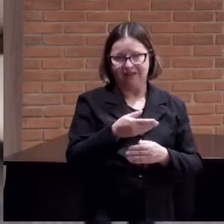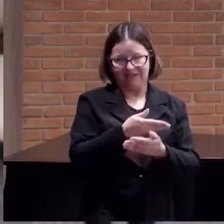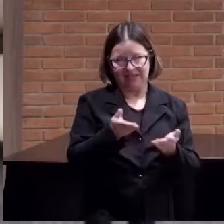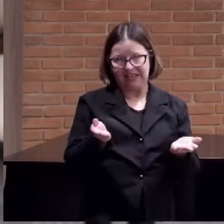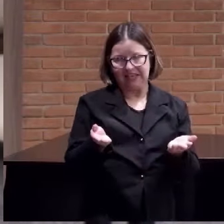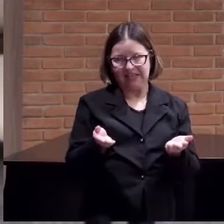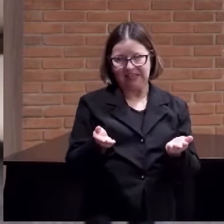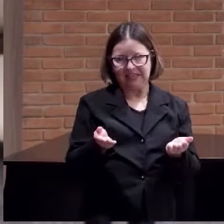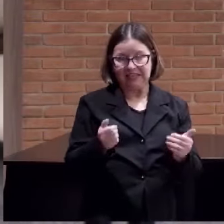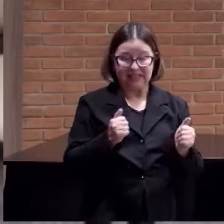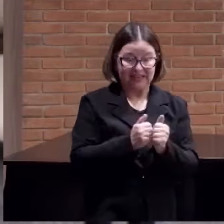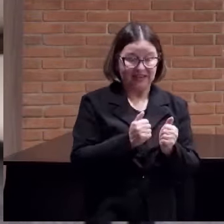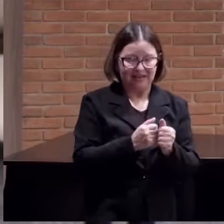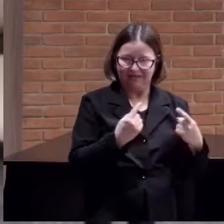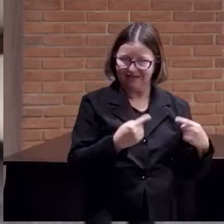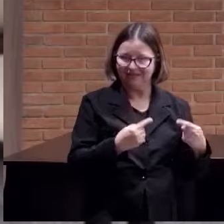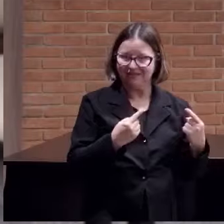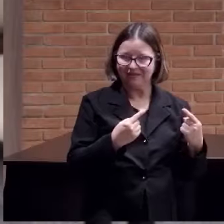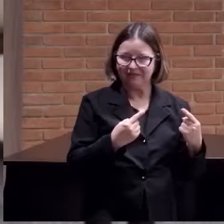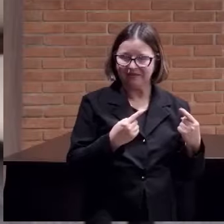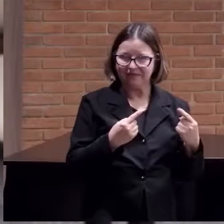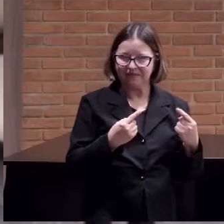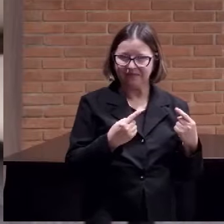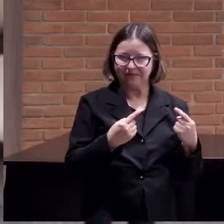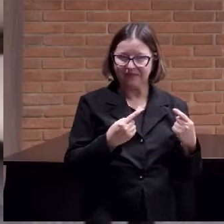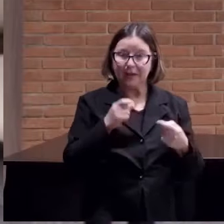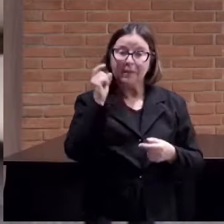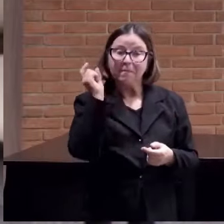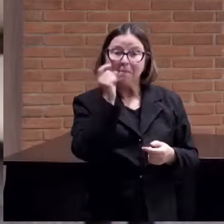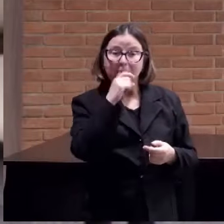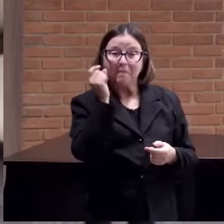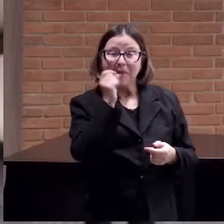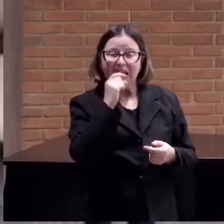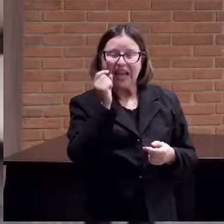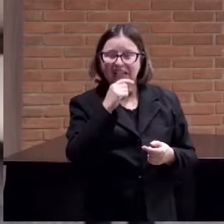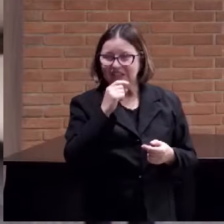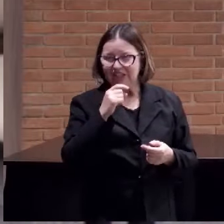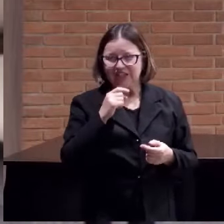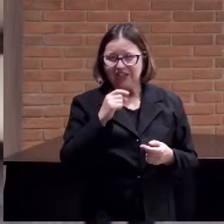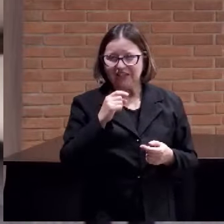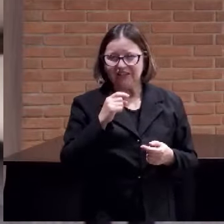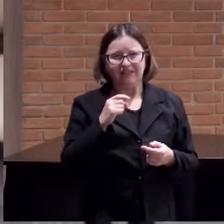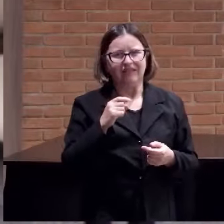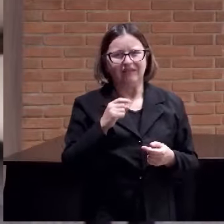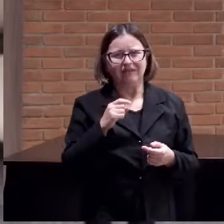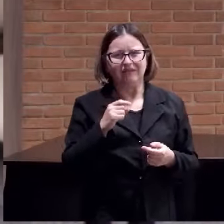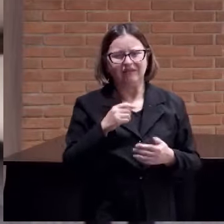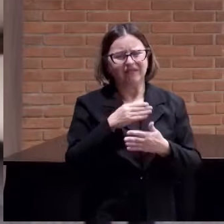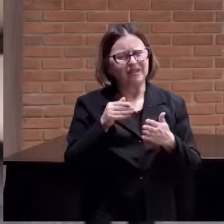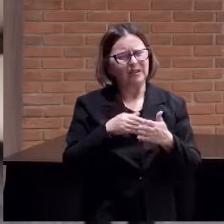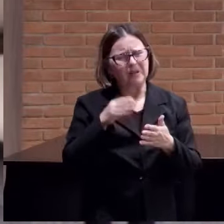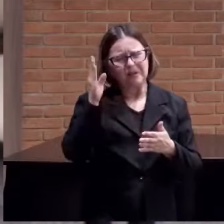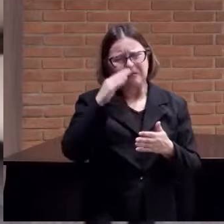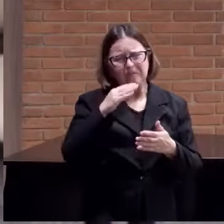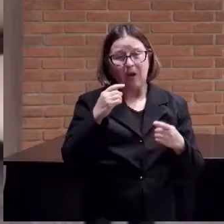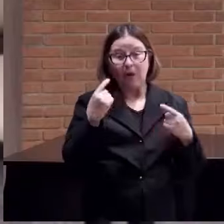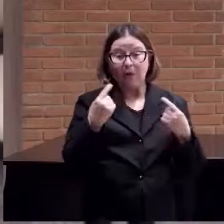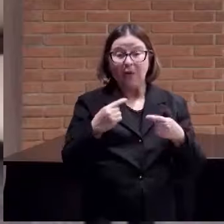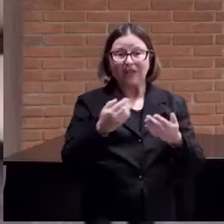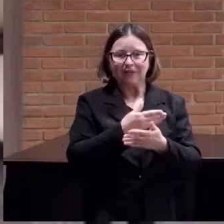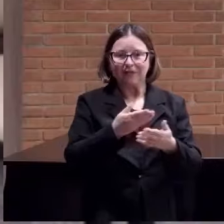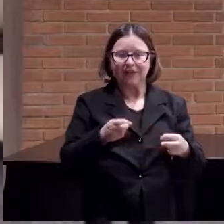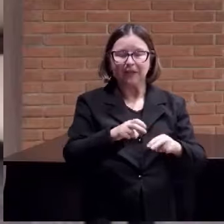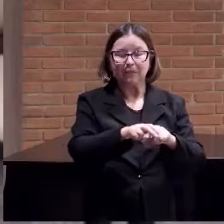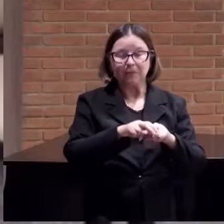e vos perseguirem, e mentindo disserem todo o mal contra vós por minha causa. Já lhe